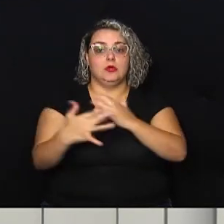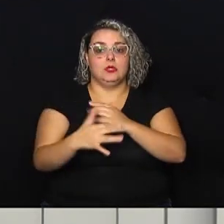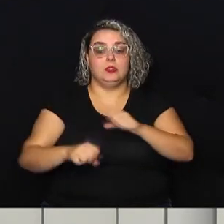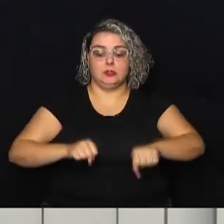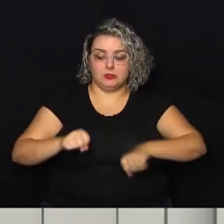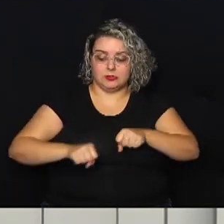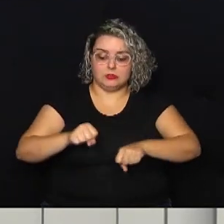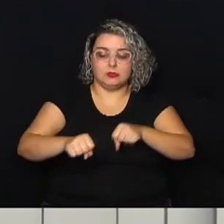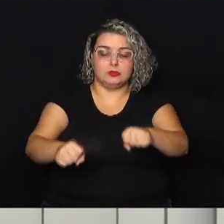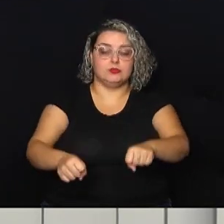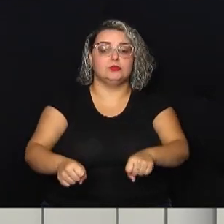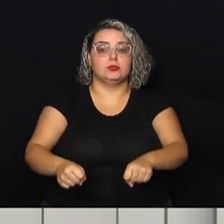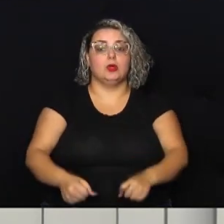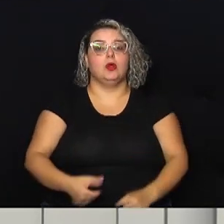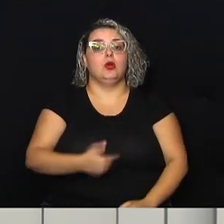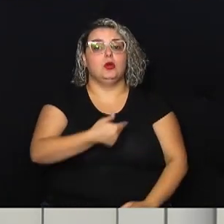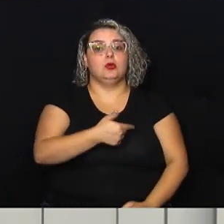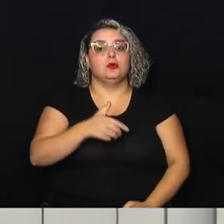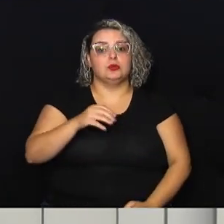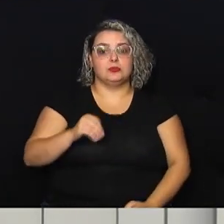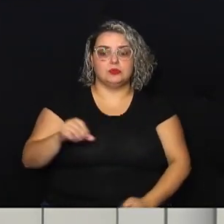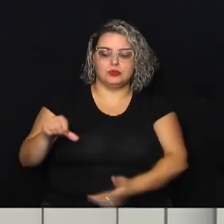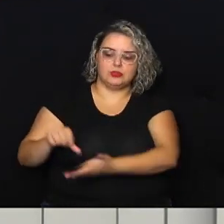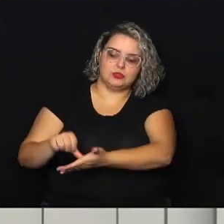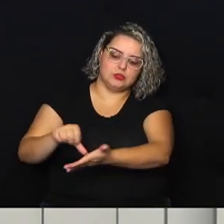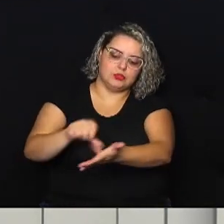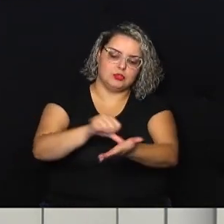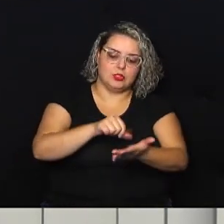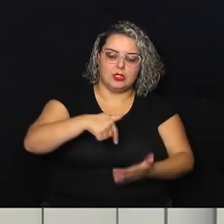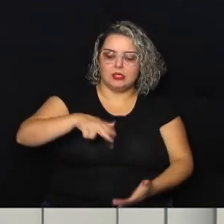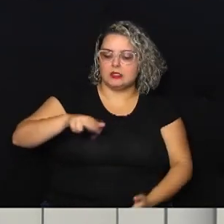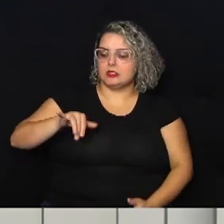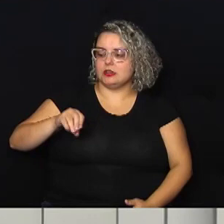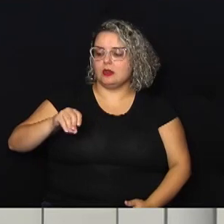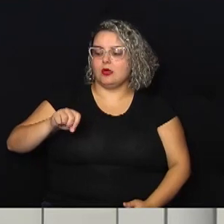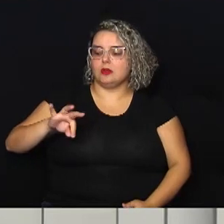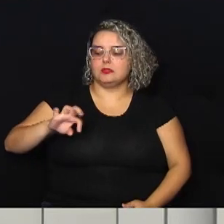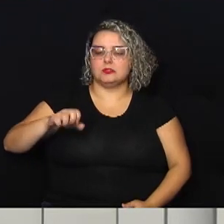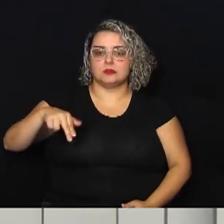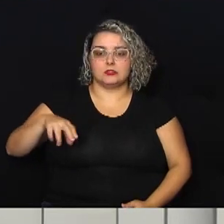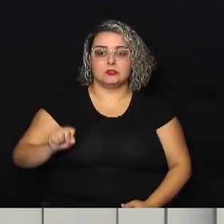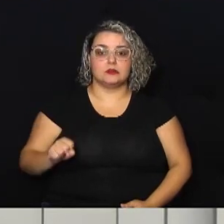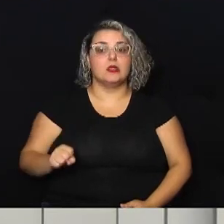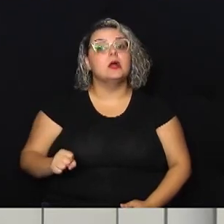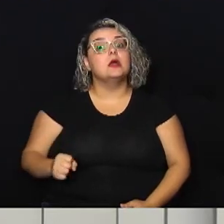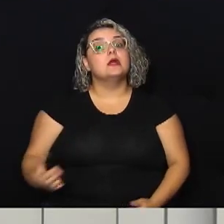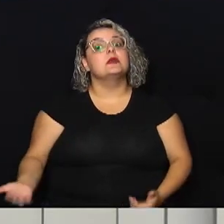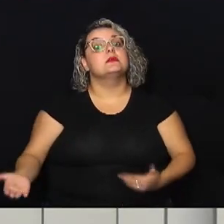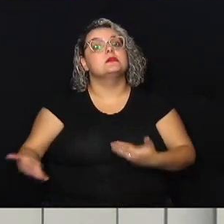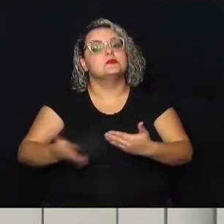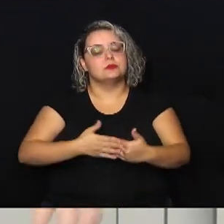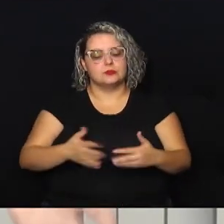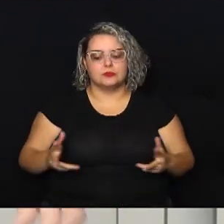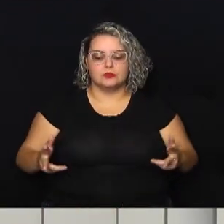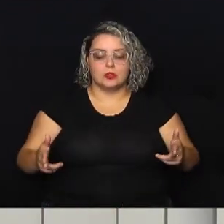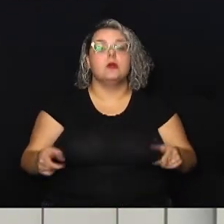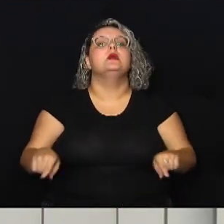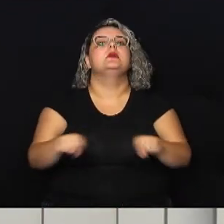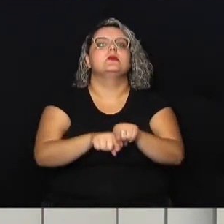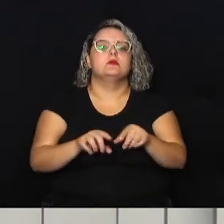ciclistas, os 20 quiosques da área externa do parque que estavam no trecho interditado também